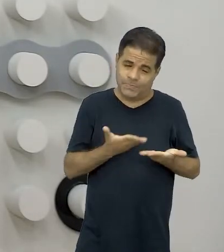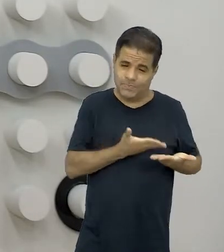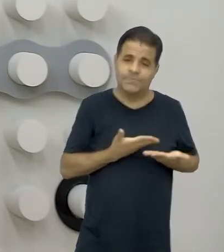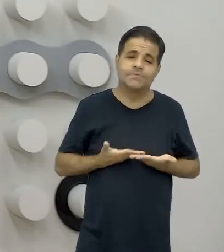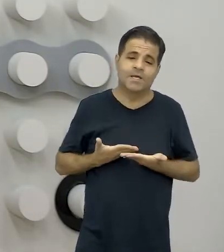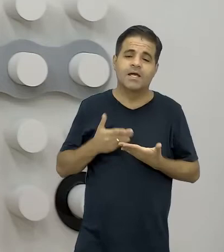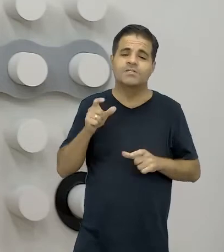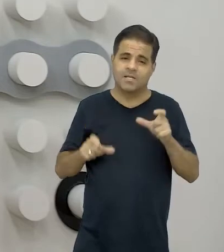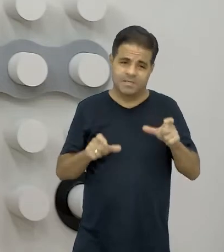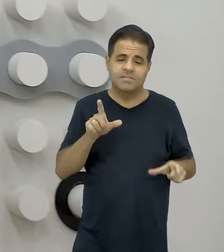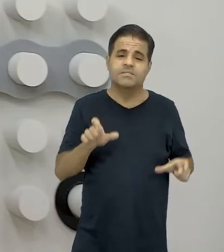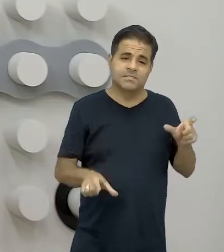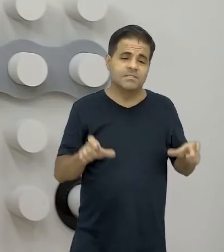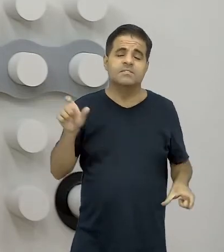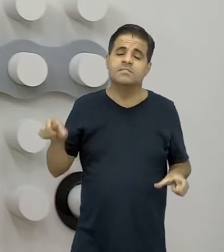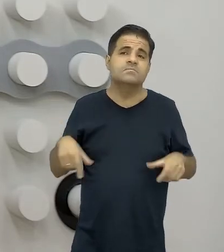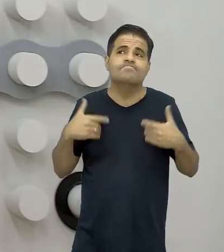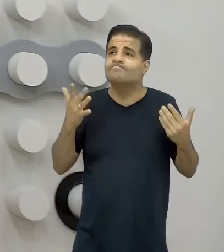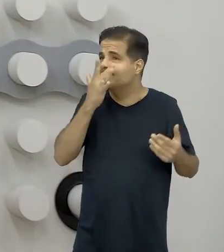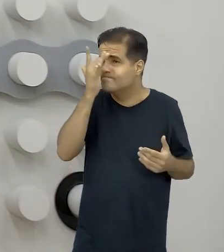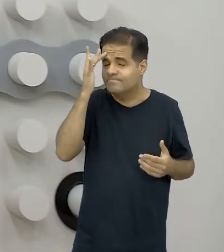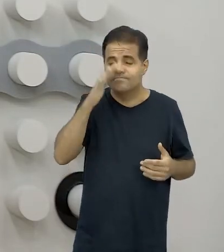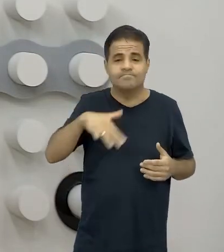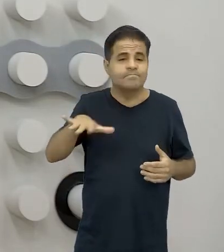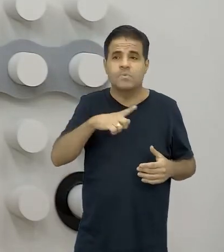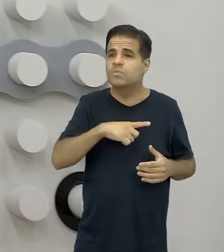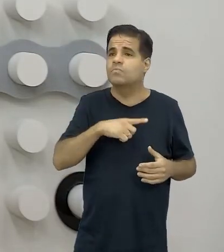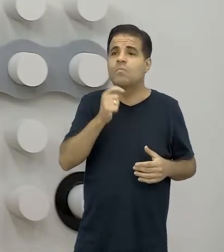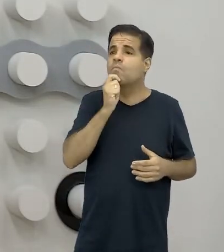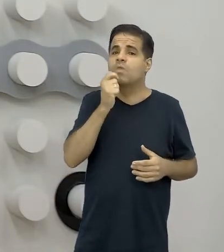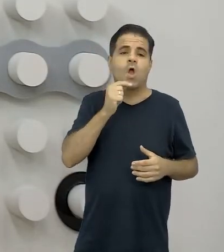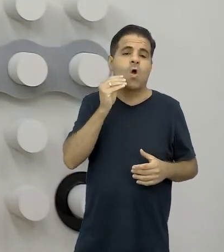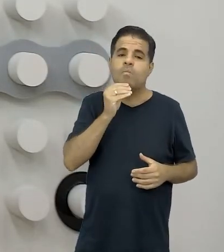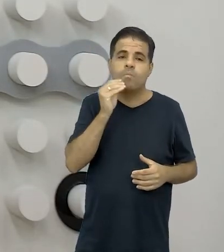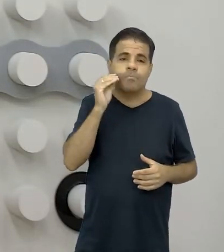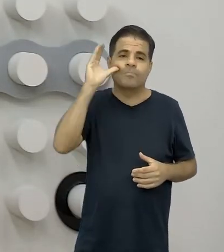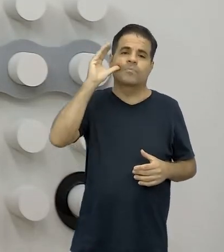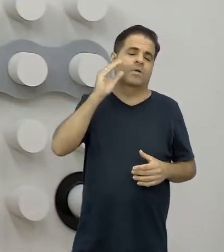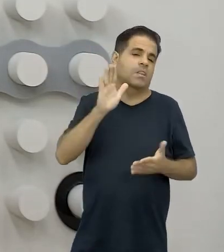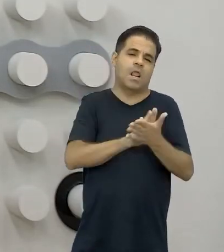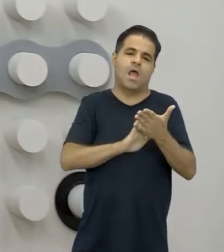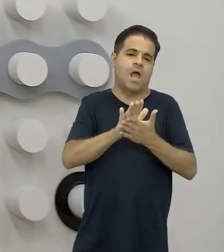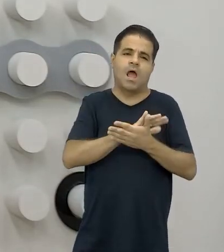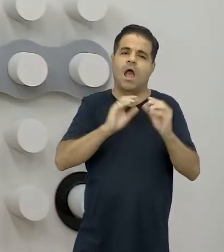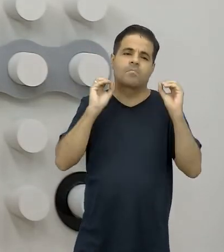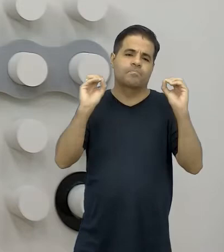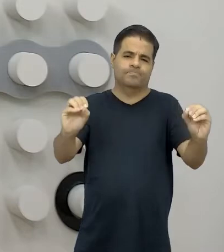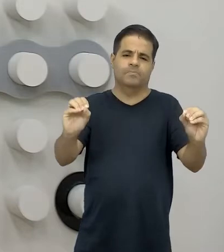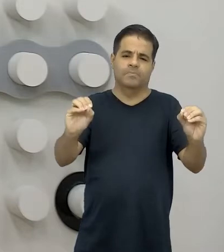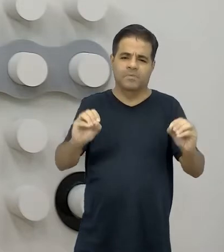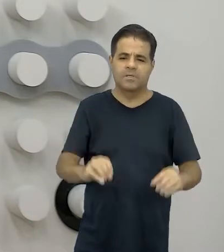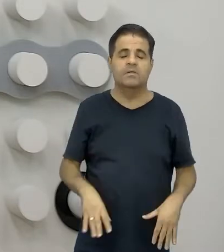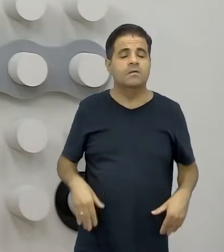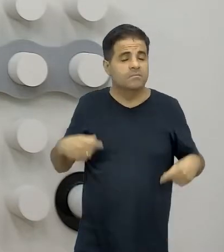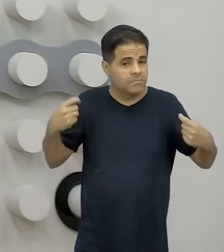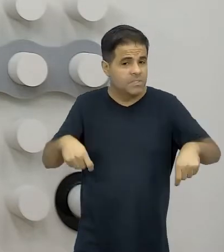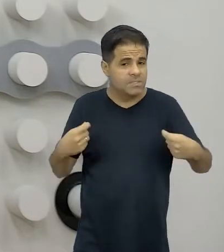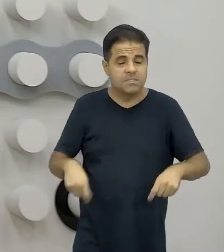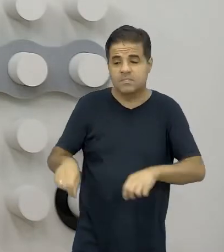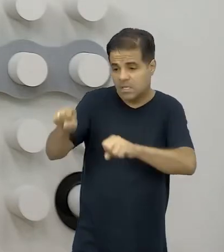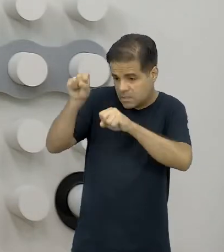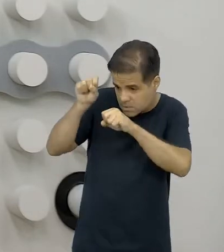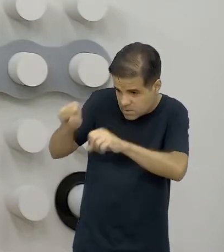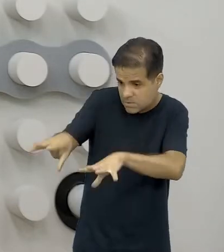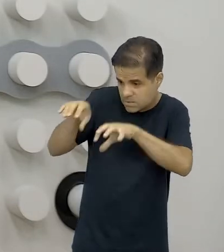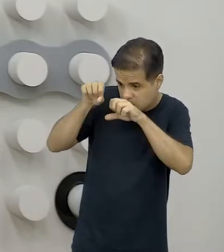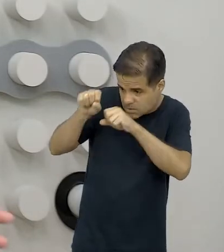muitas vezes eles são vistos como pessoas que não têm conhecimento nenhum e que precisam ser absolutamente